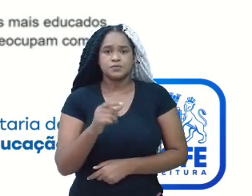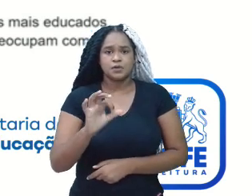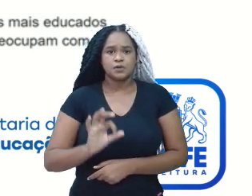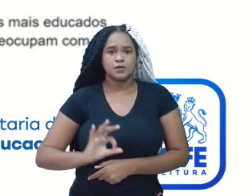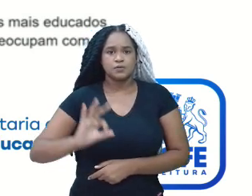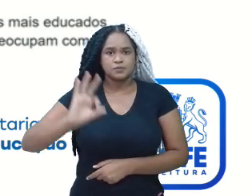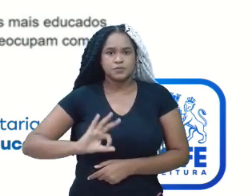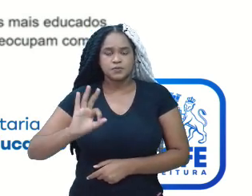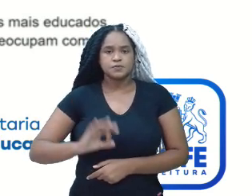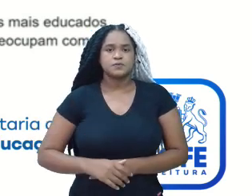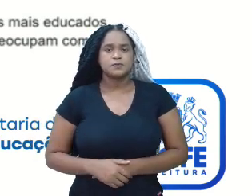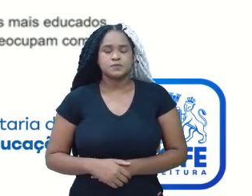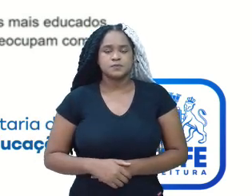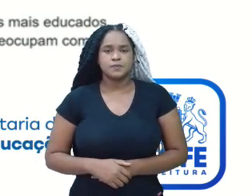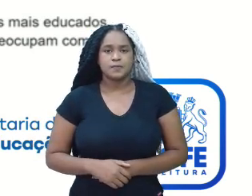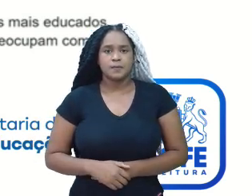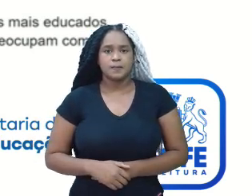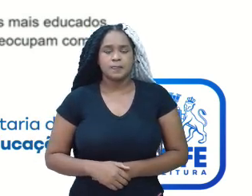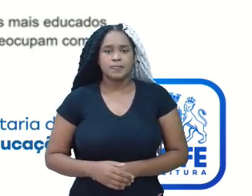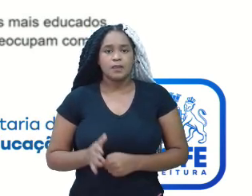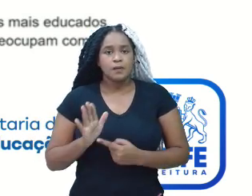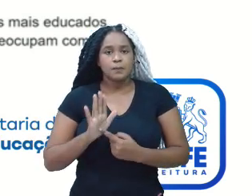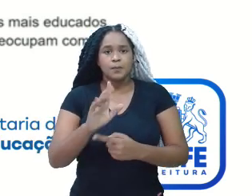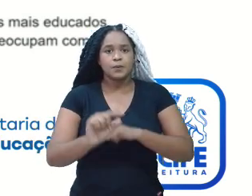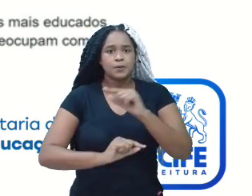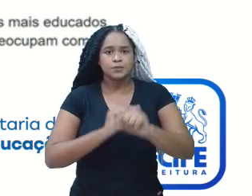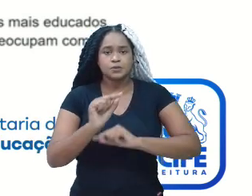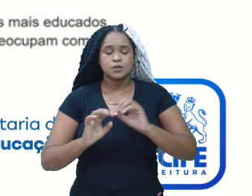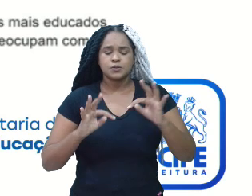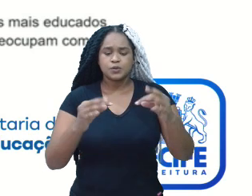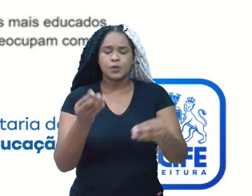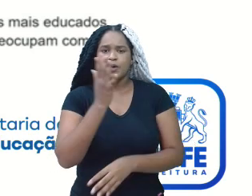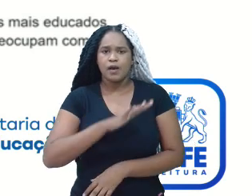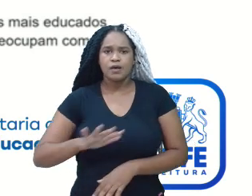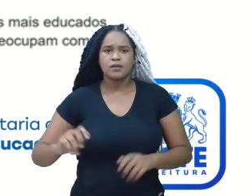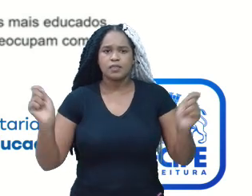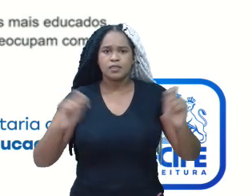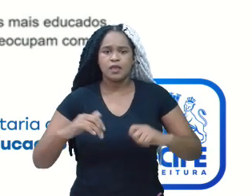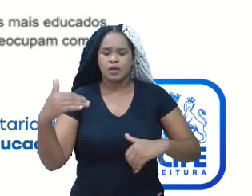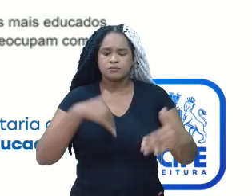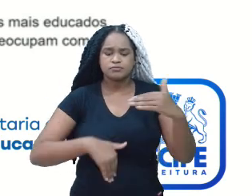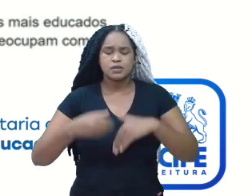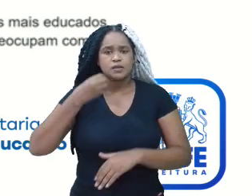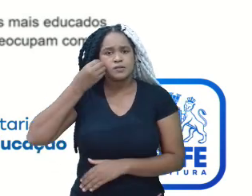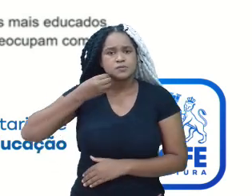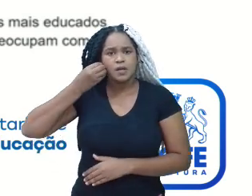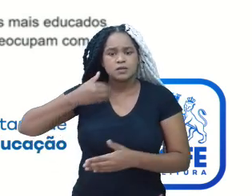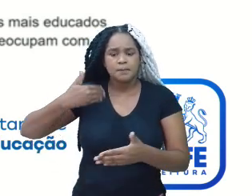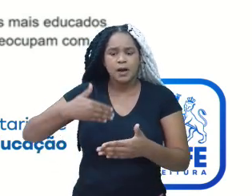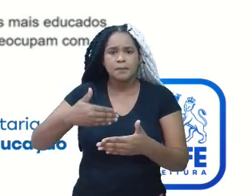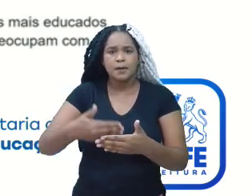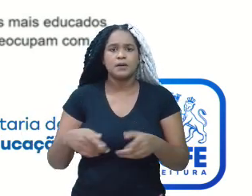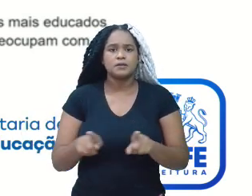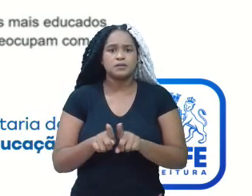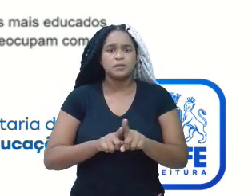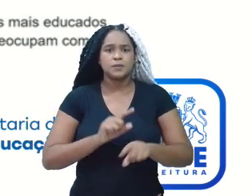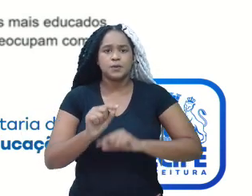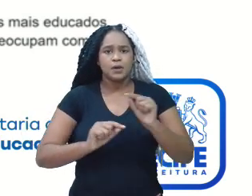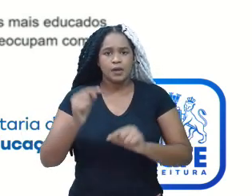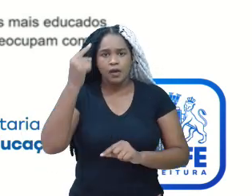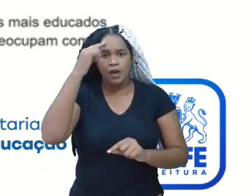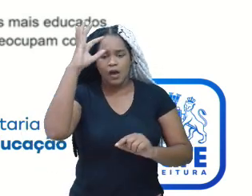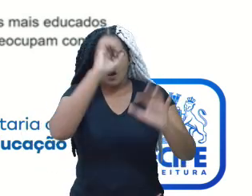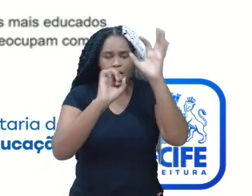22,9% apontaram que todas as crianças podem participar das experiências e condições de